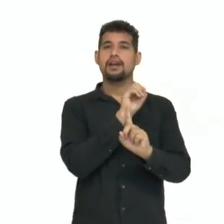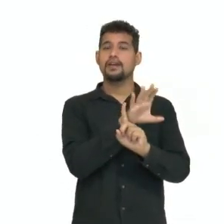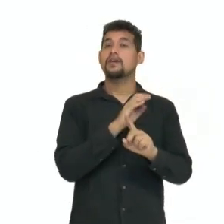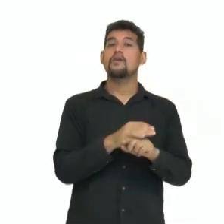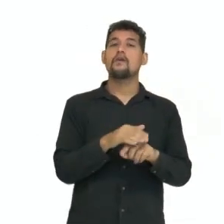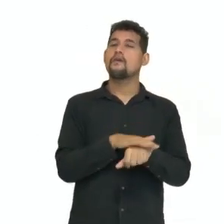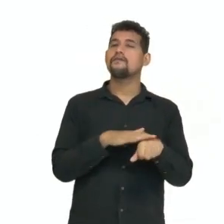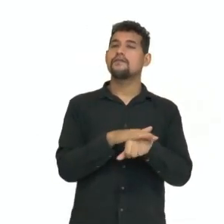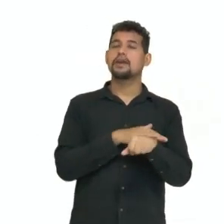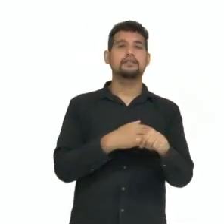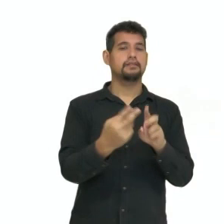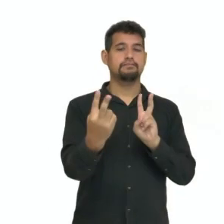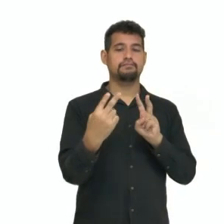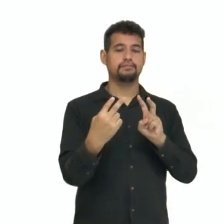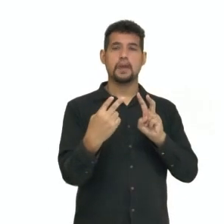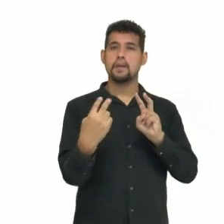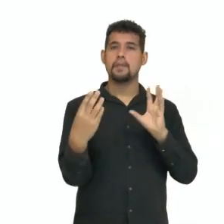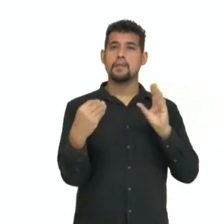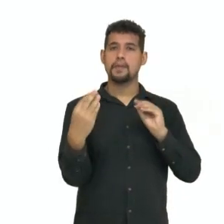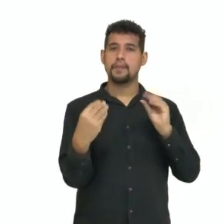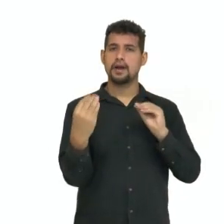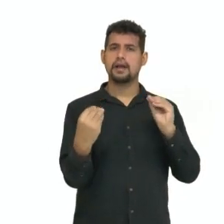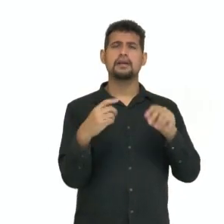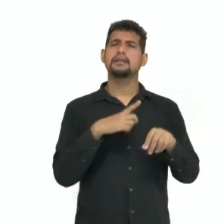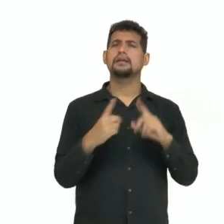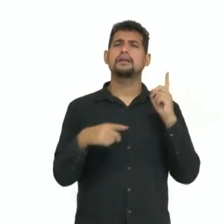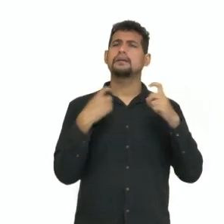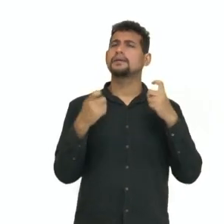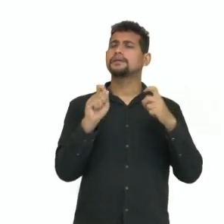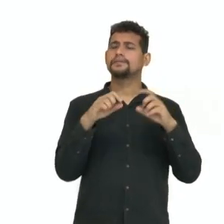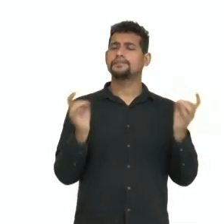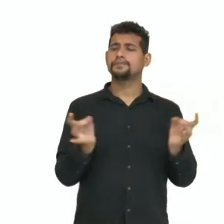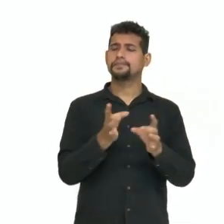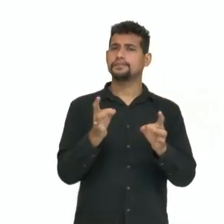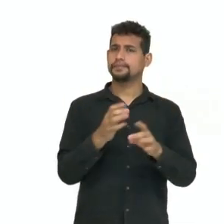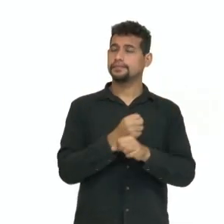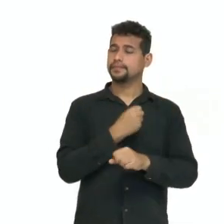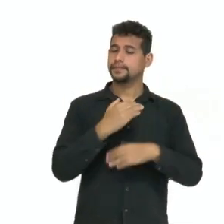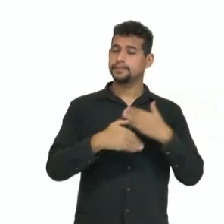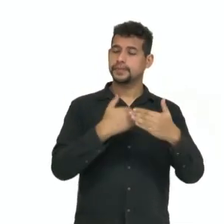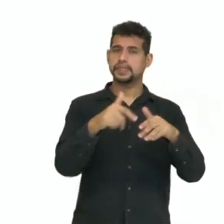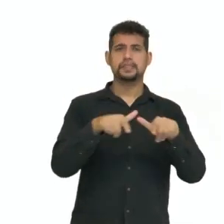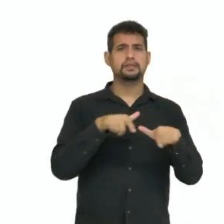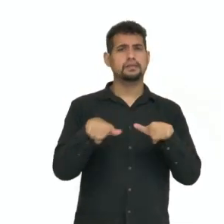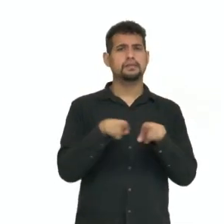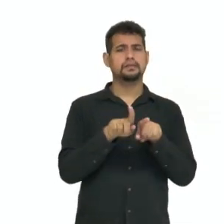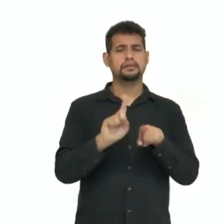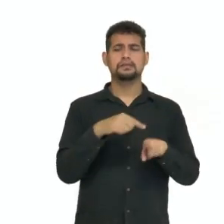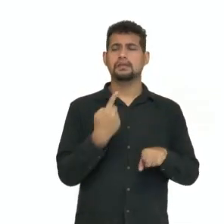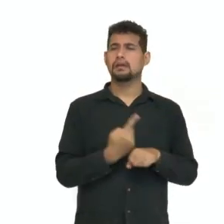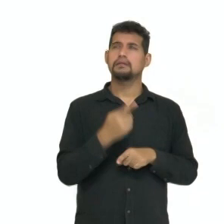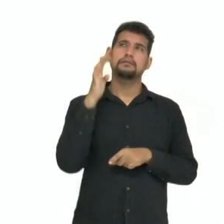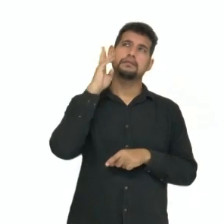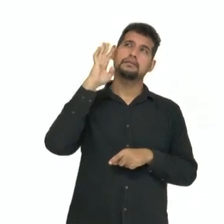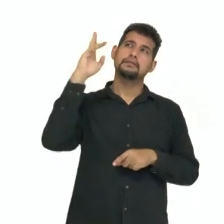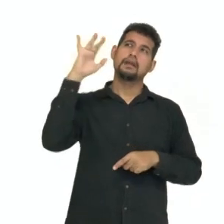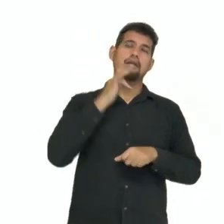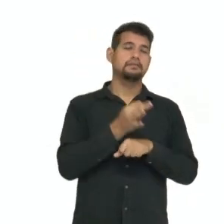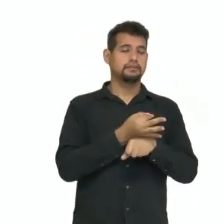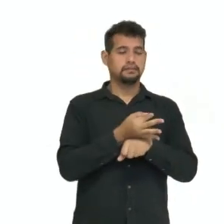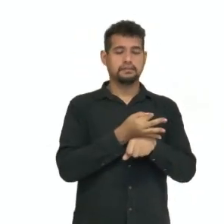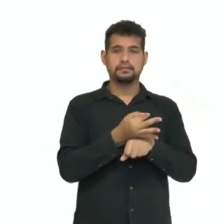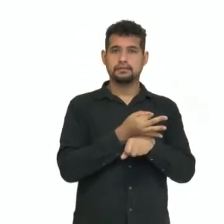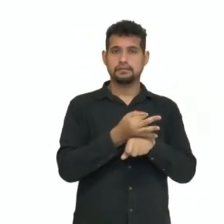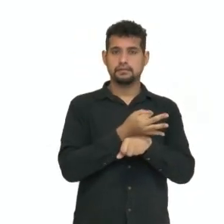vocês. Existe sempre uma preocupação quando terminamos um ano de trabalho e saímos para as nossas sonhadas férias.